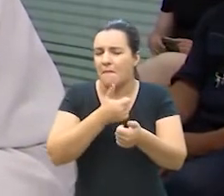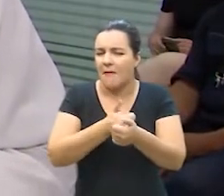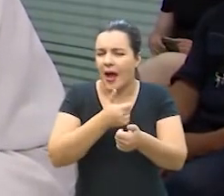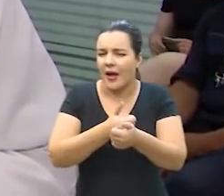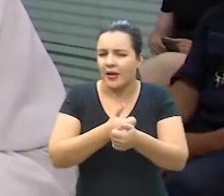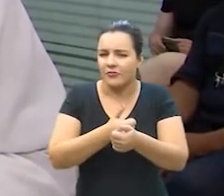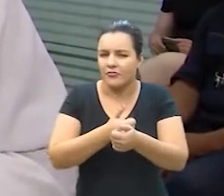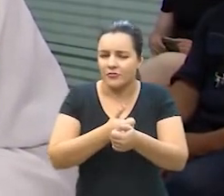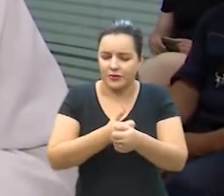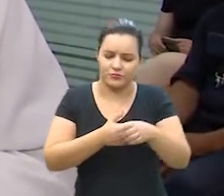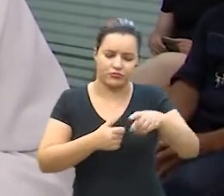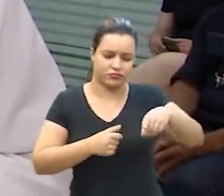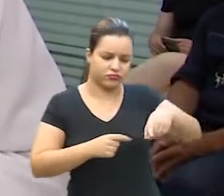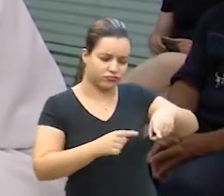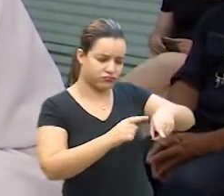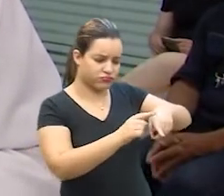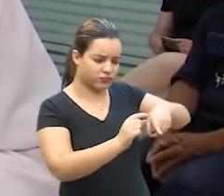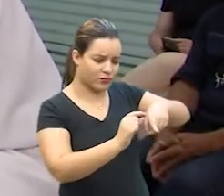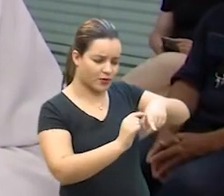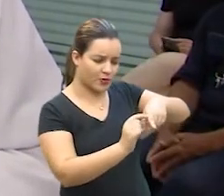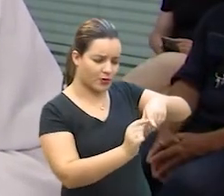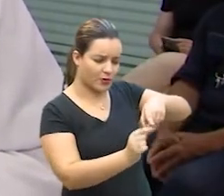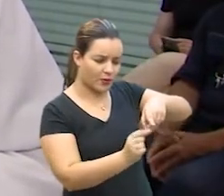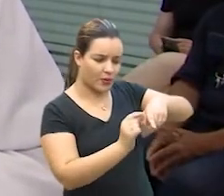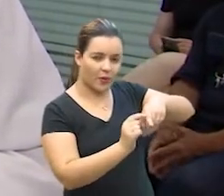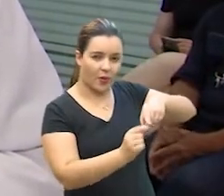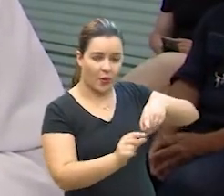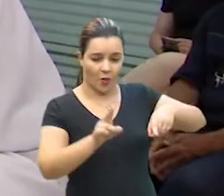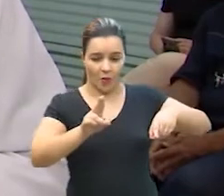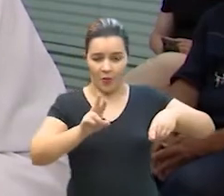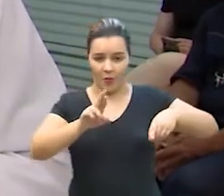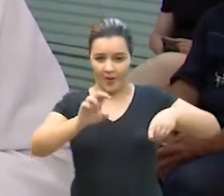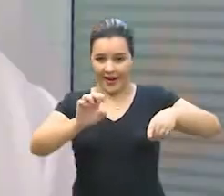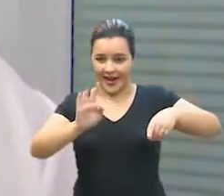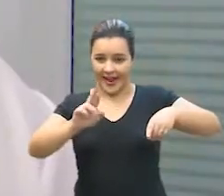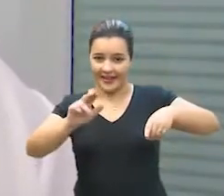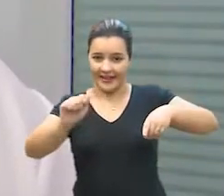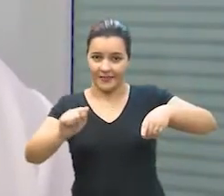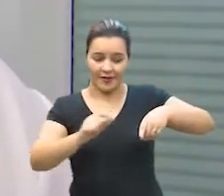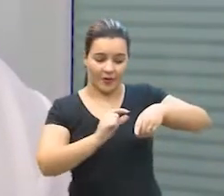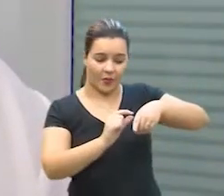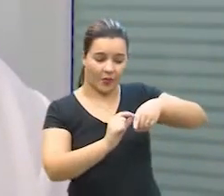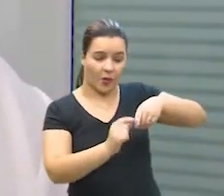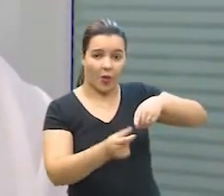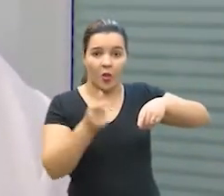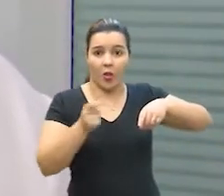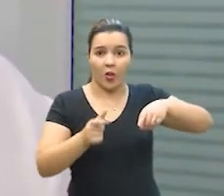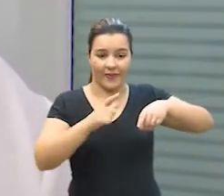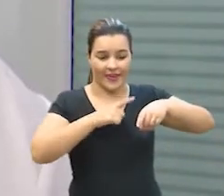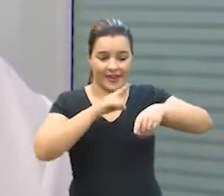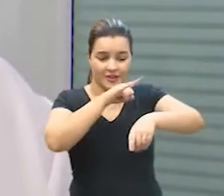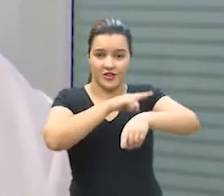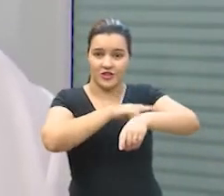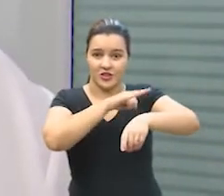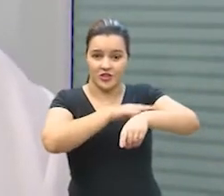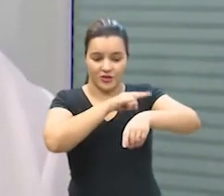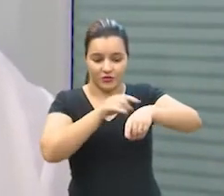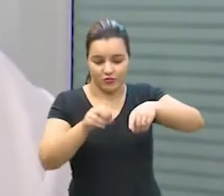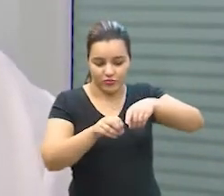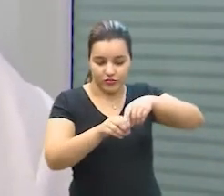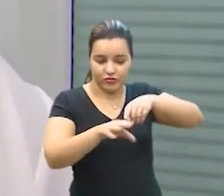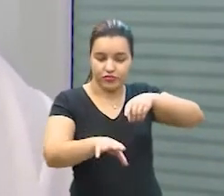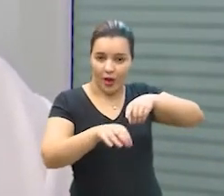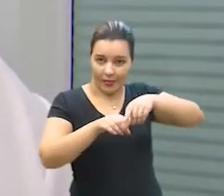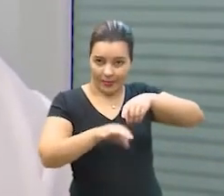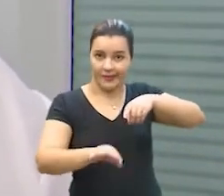ali na região do períneo, né? Ela fica próxima da uretra, que é a uretra onde é